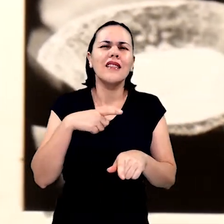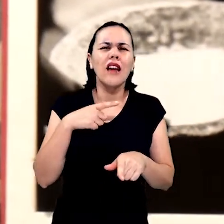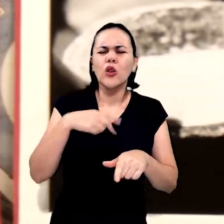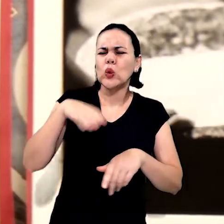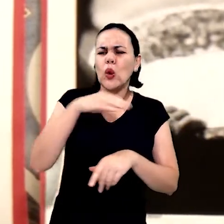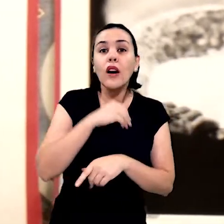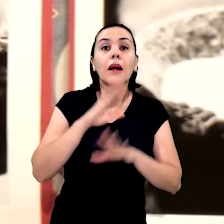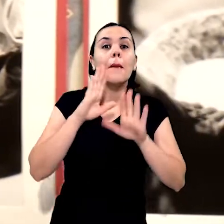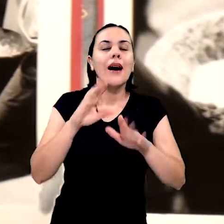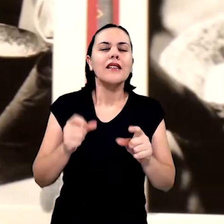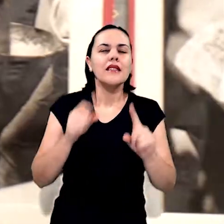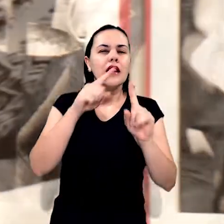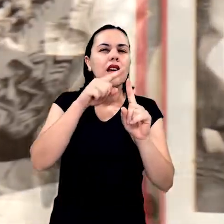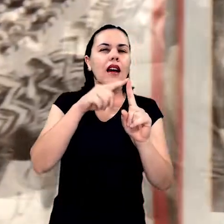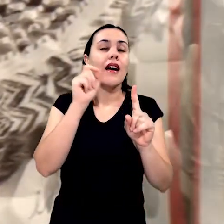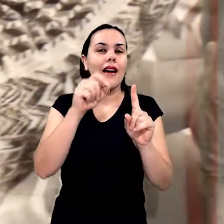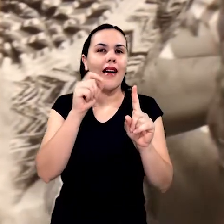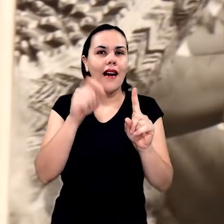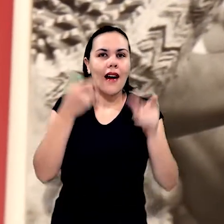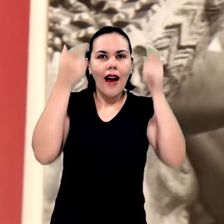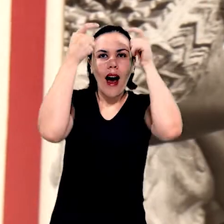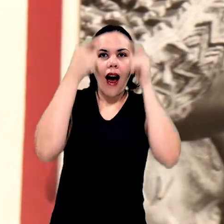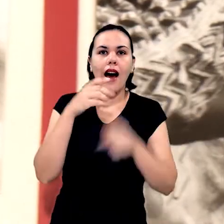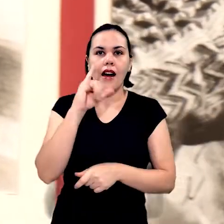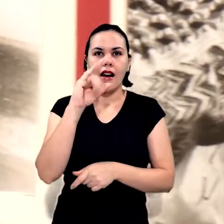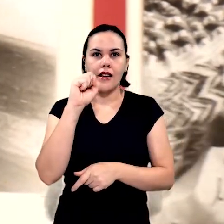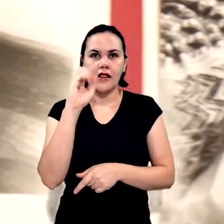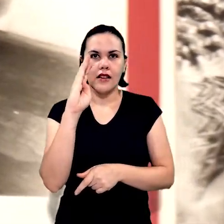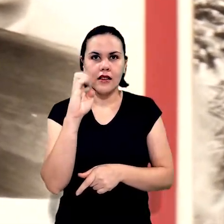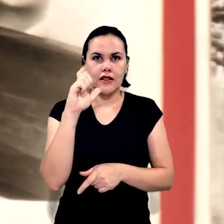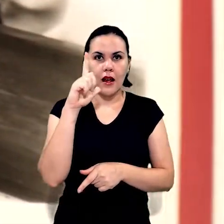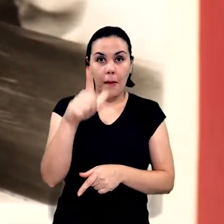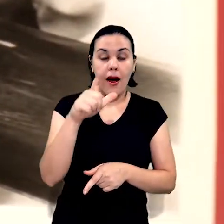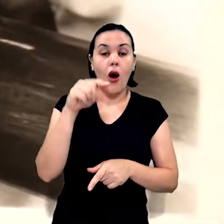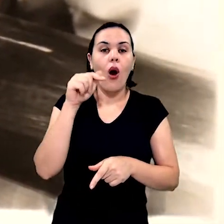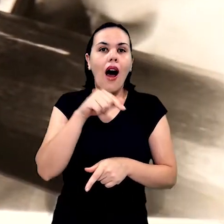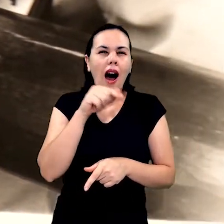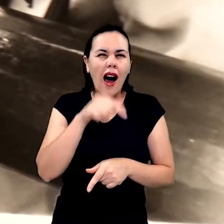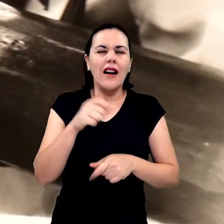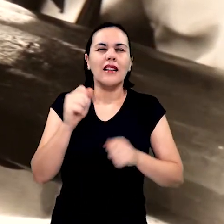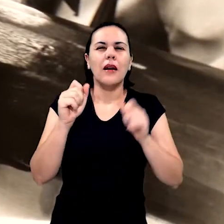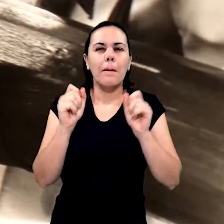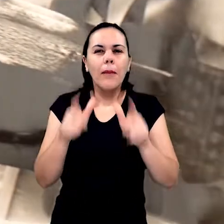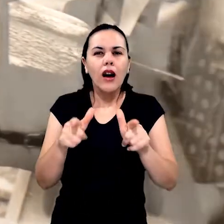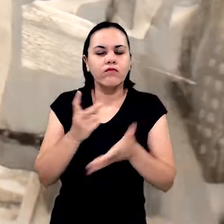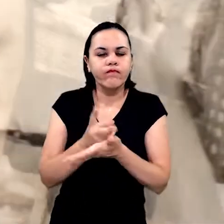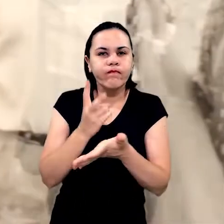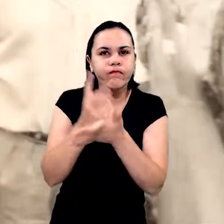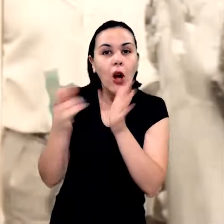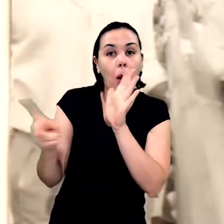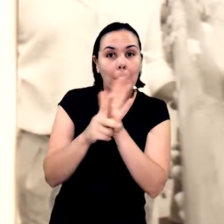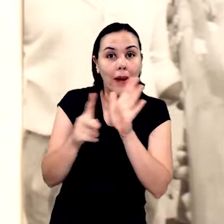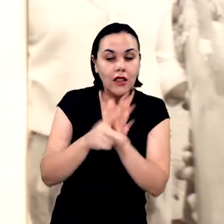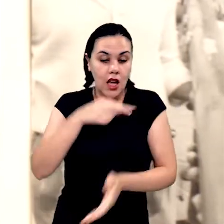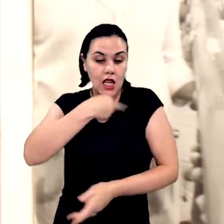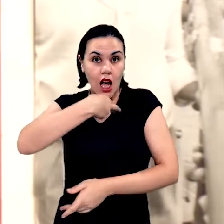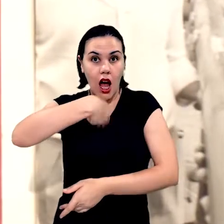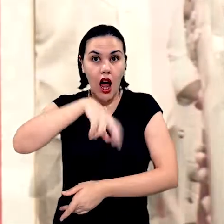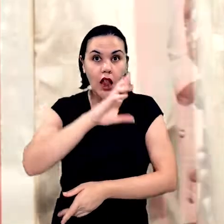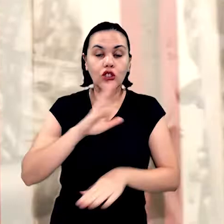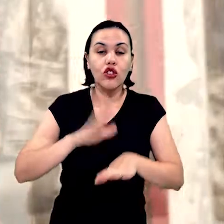tradição, todas protagonizadas pela Rainha Isabel, esposa de Dom Dinis. Apesar de sua consagração